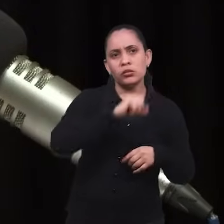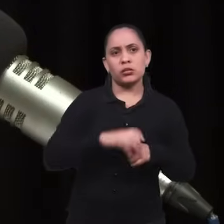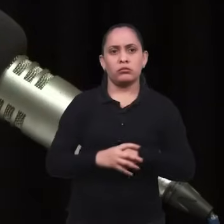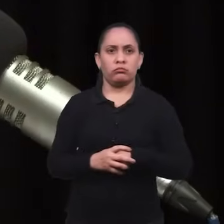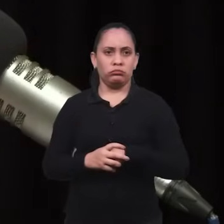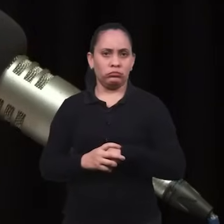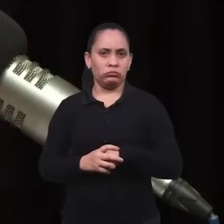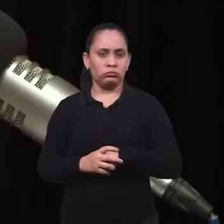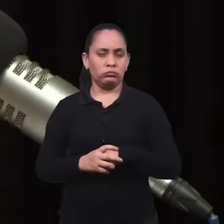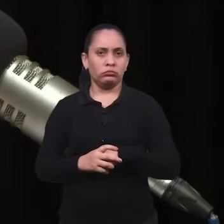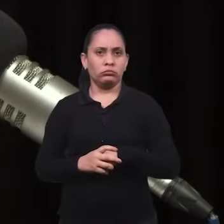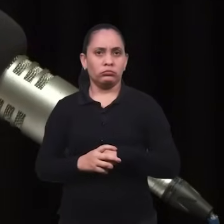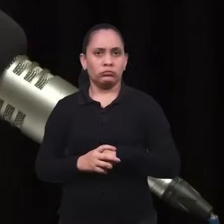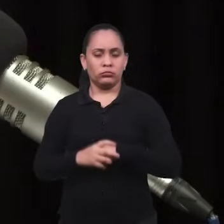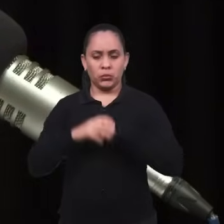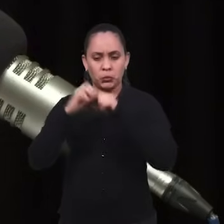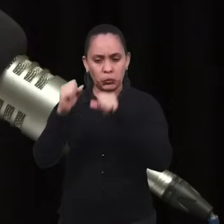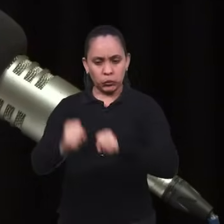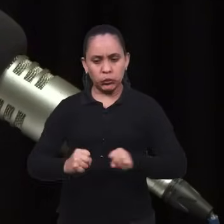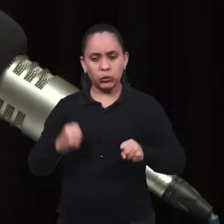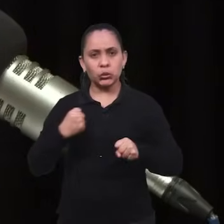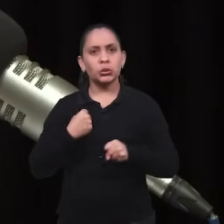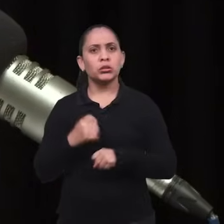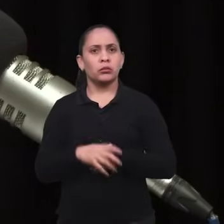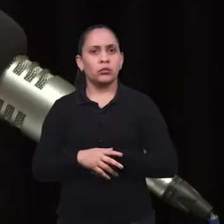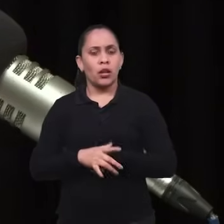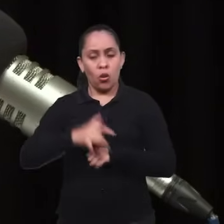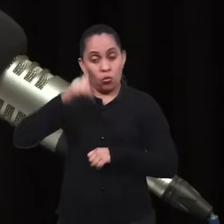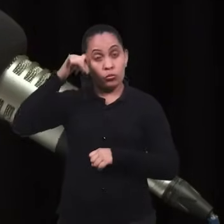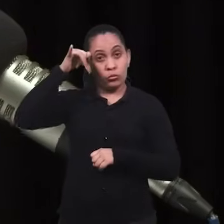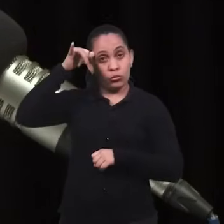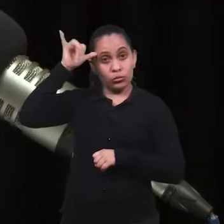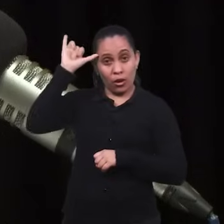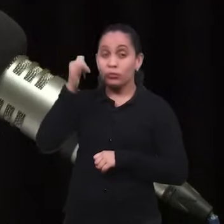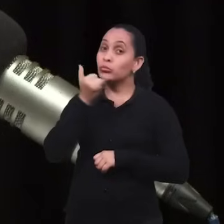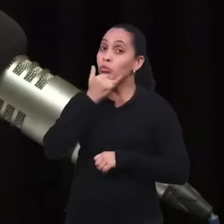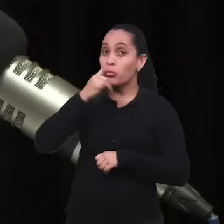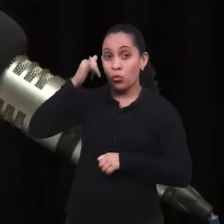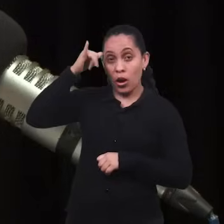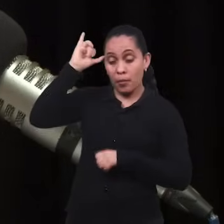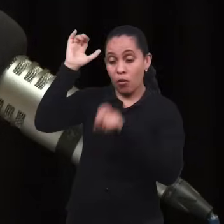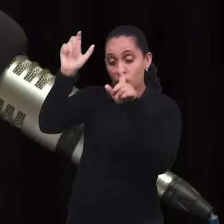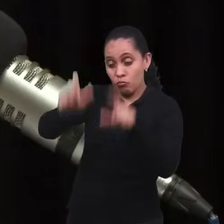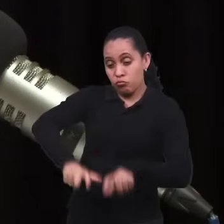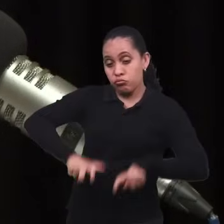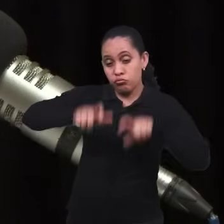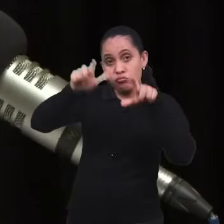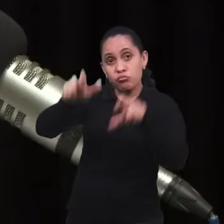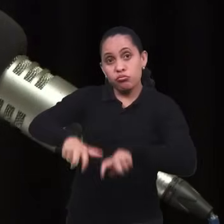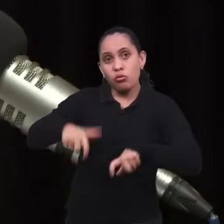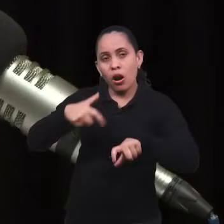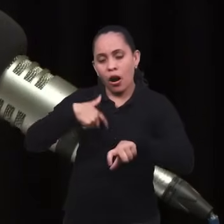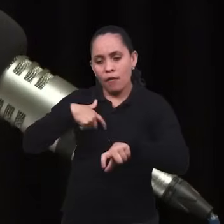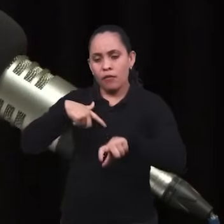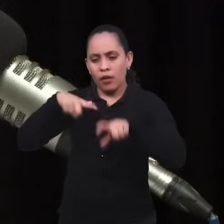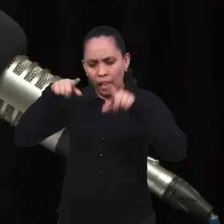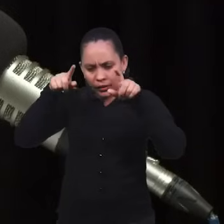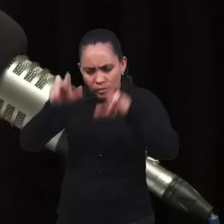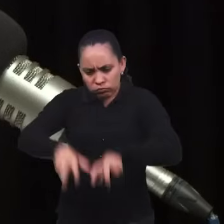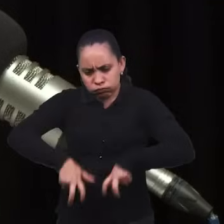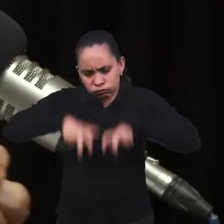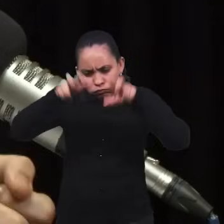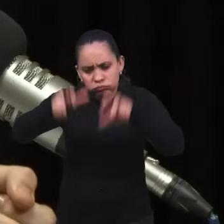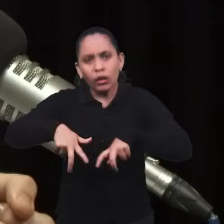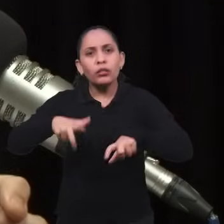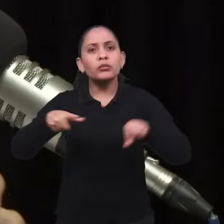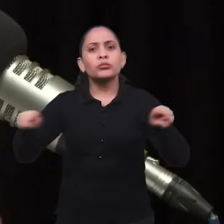era feito e tudo mais, e que aquele animal ele puxava o arado. Então, quando ele diz